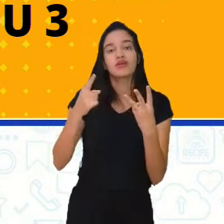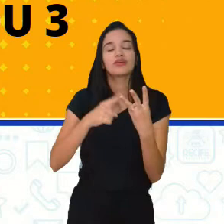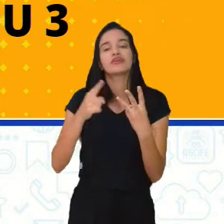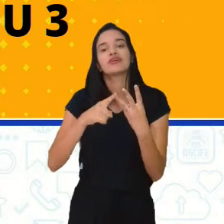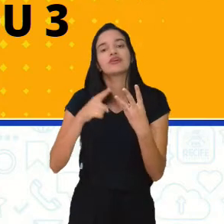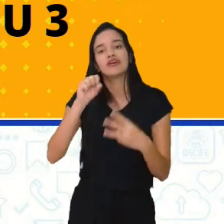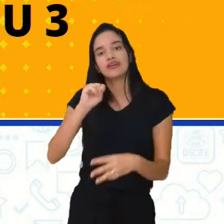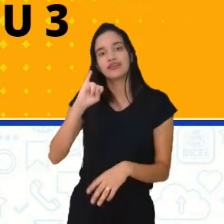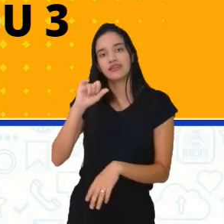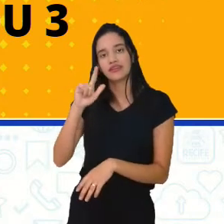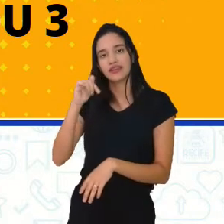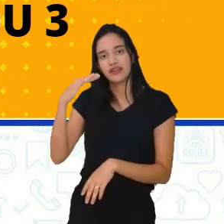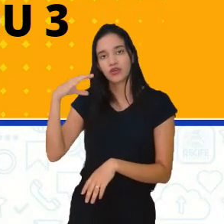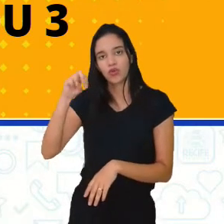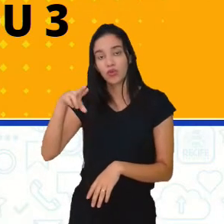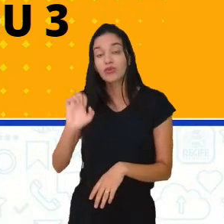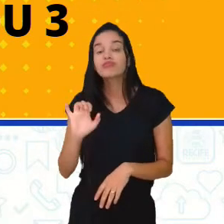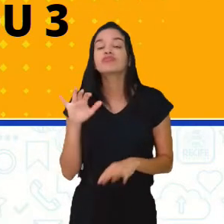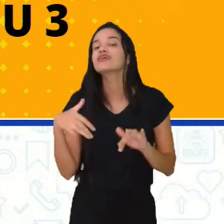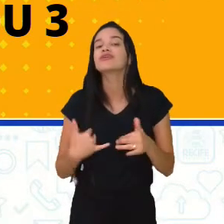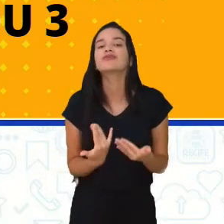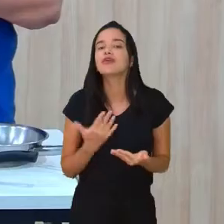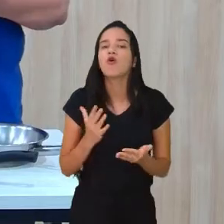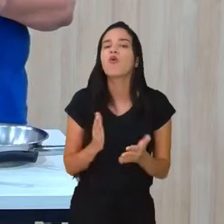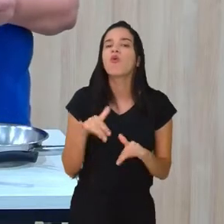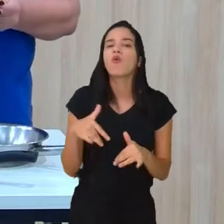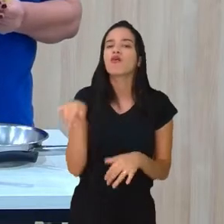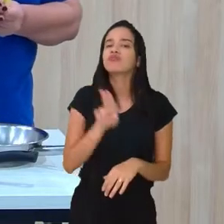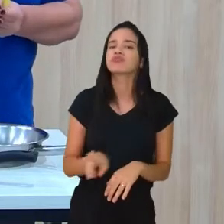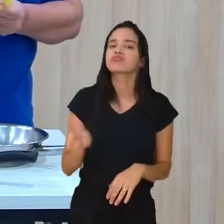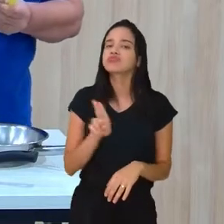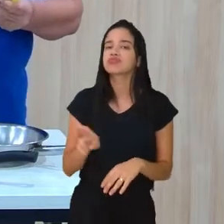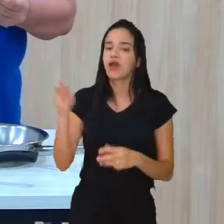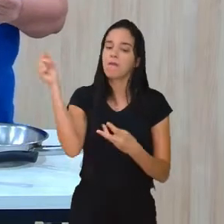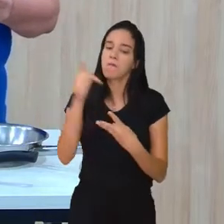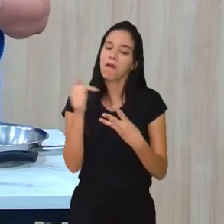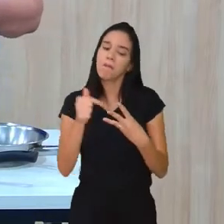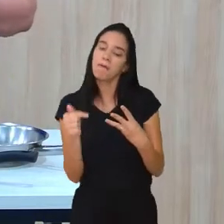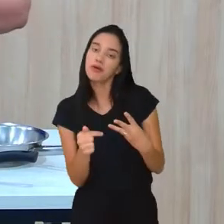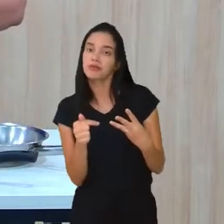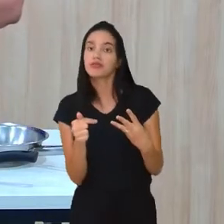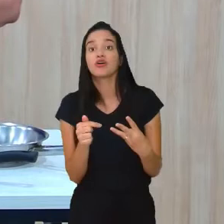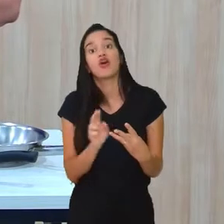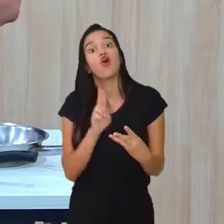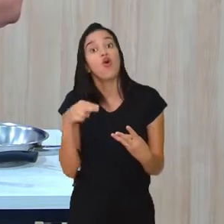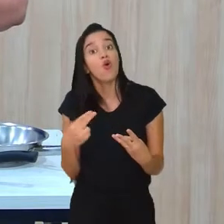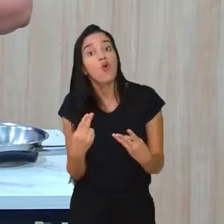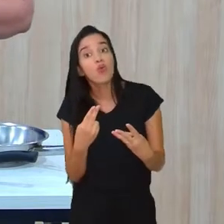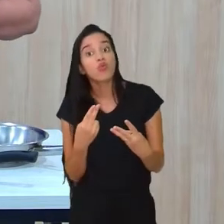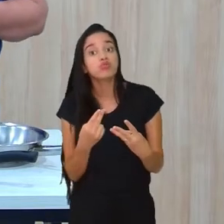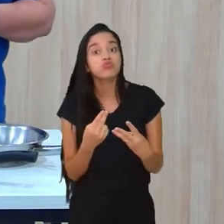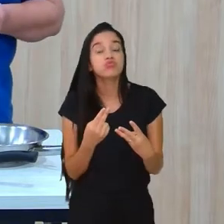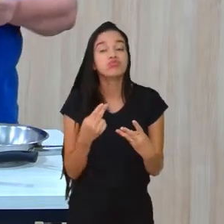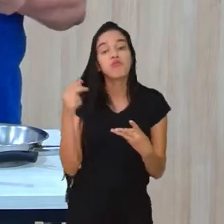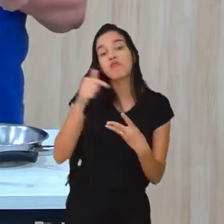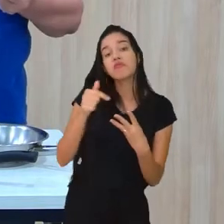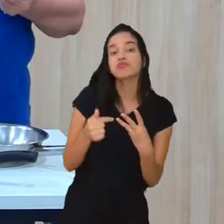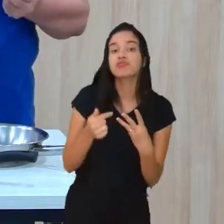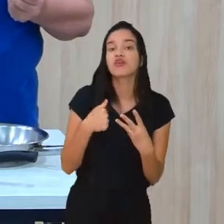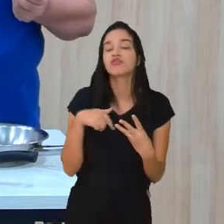a colher de silicone. E aí, pessoal, qual é que eu vou usar? Ou quais eu vou usar? E está dizendo aí